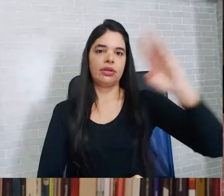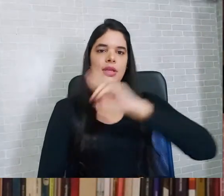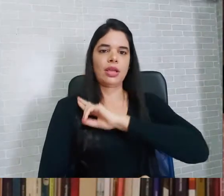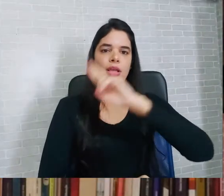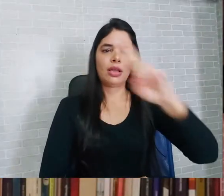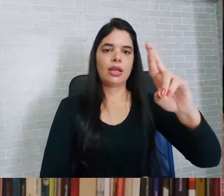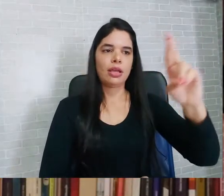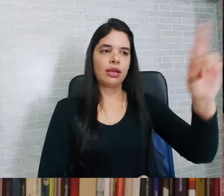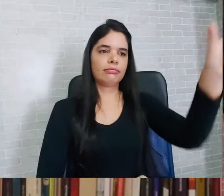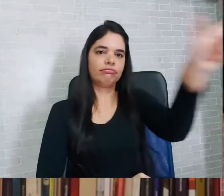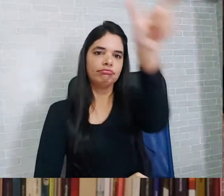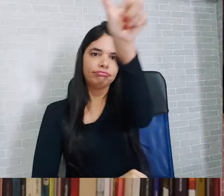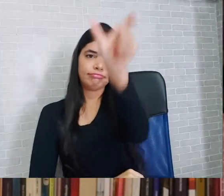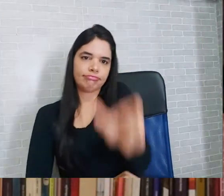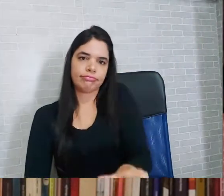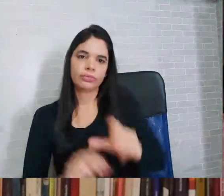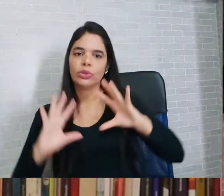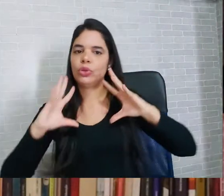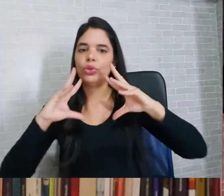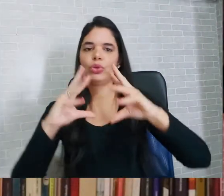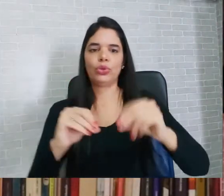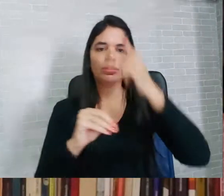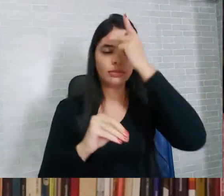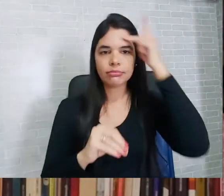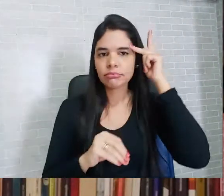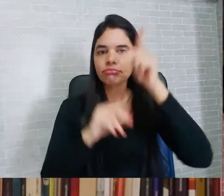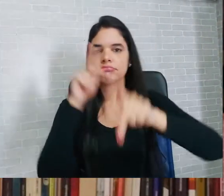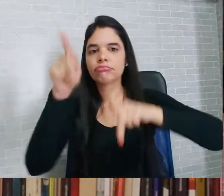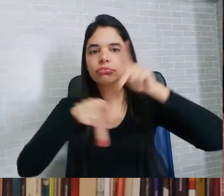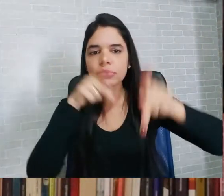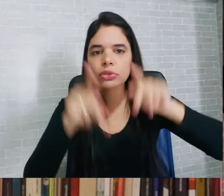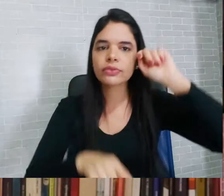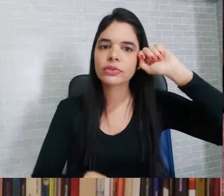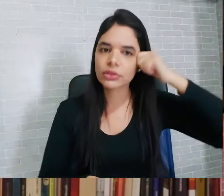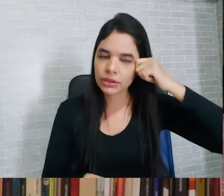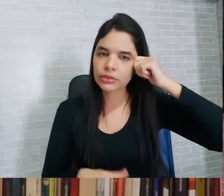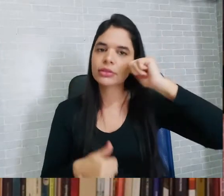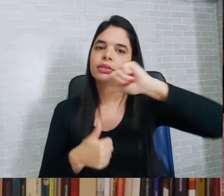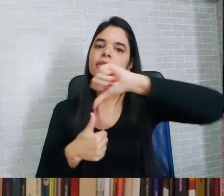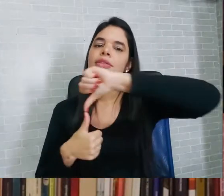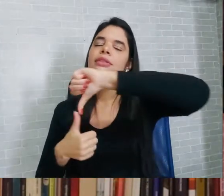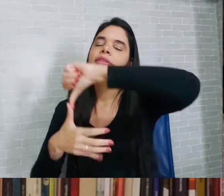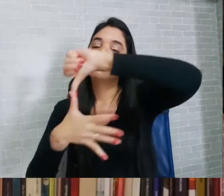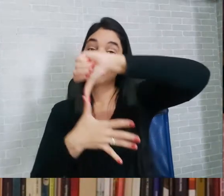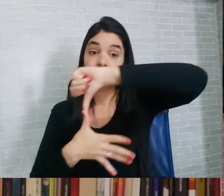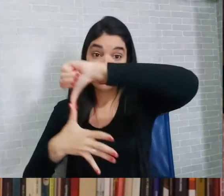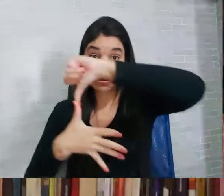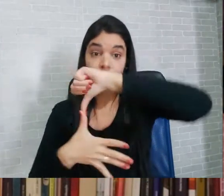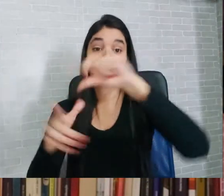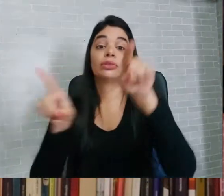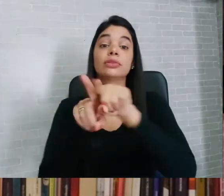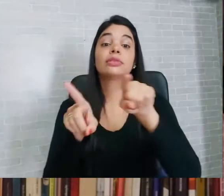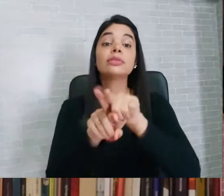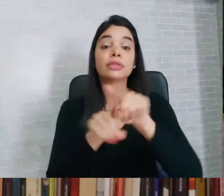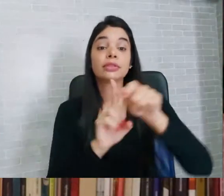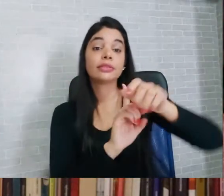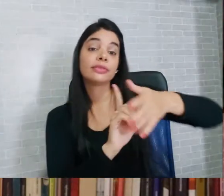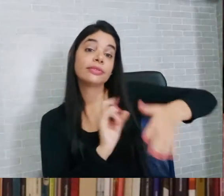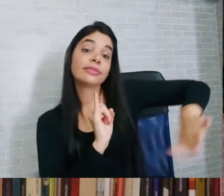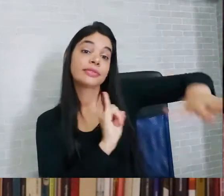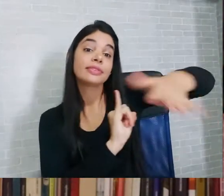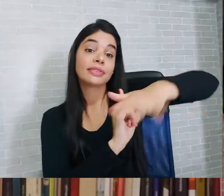as negritudes das Antilhas e também da América do Sul. Os textos da Guiana entram no